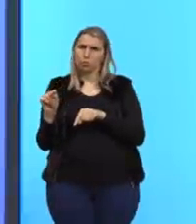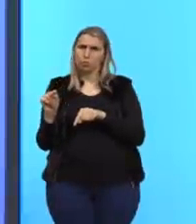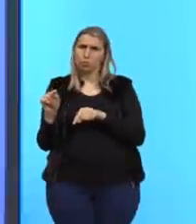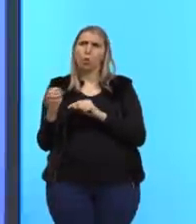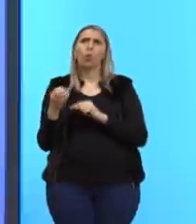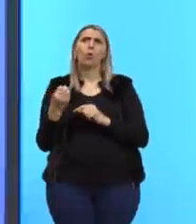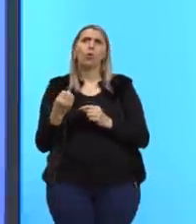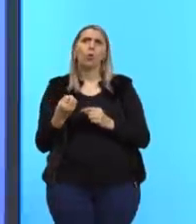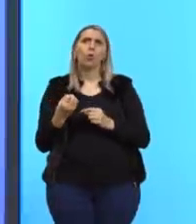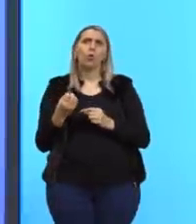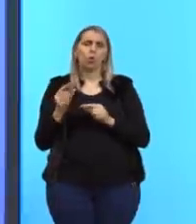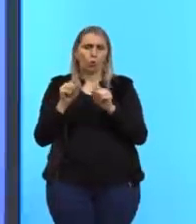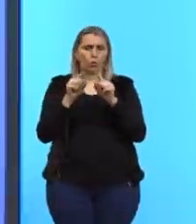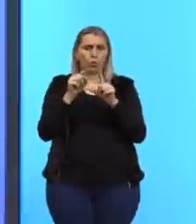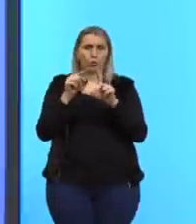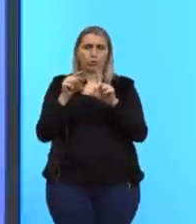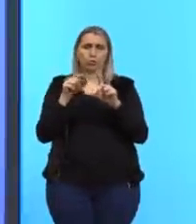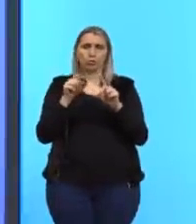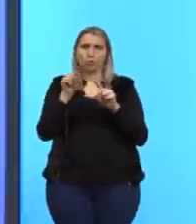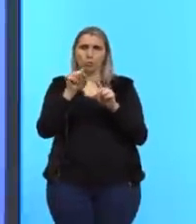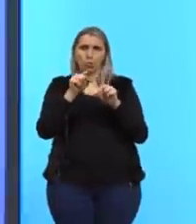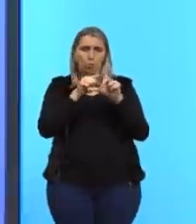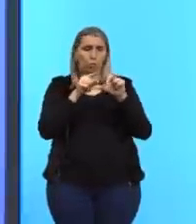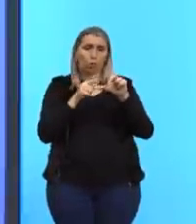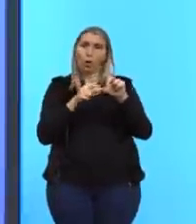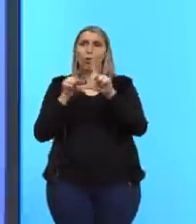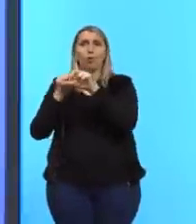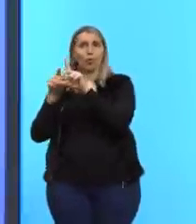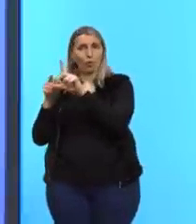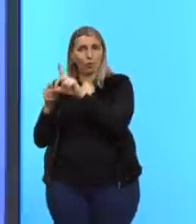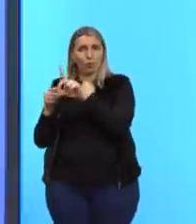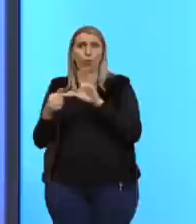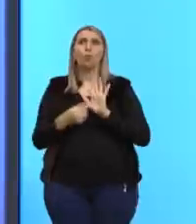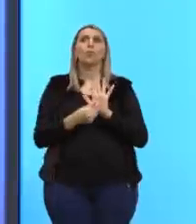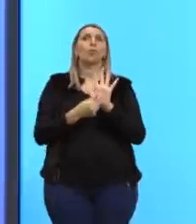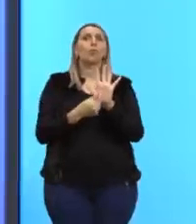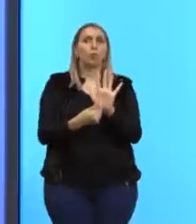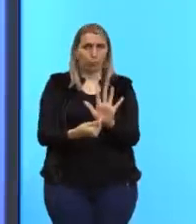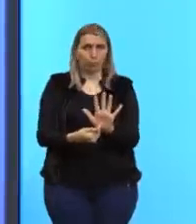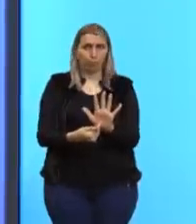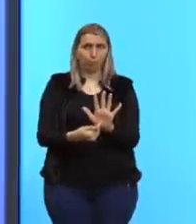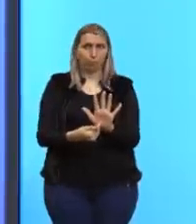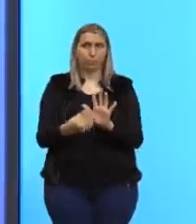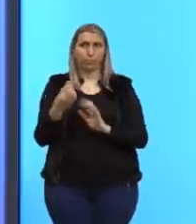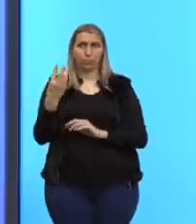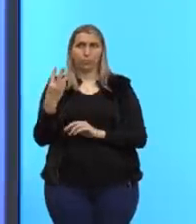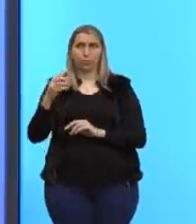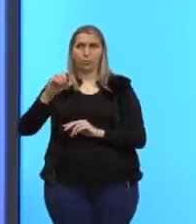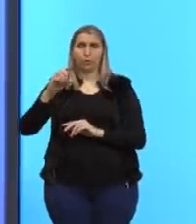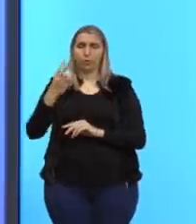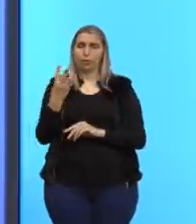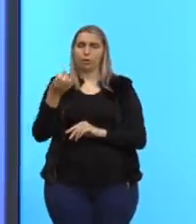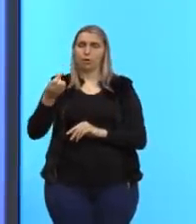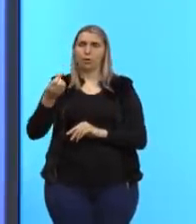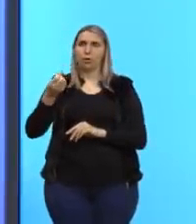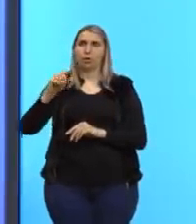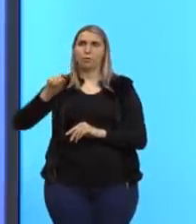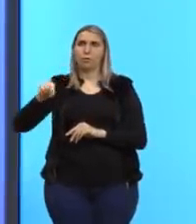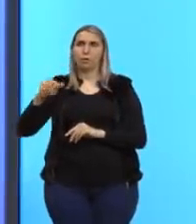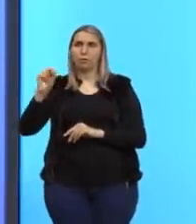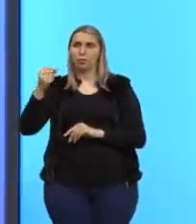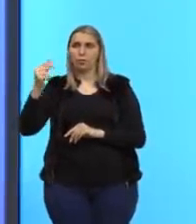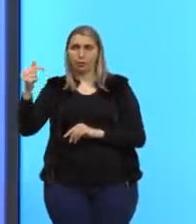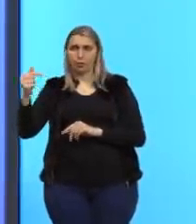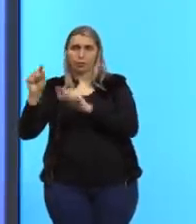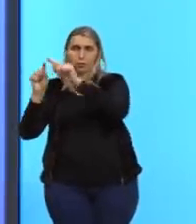com os seus ângulos sendo dados, né? Ó, o ângulo de 36 e 87 no triângulo maior,